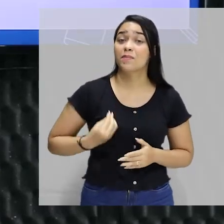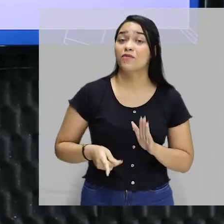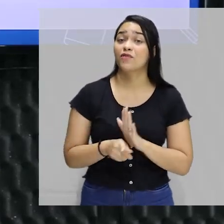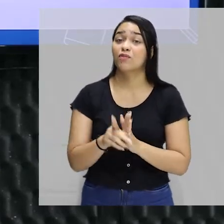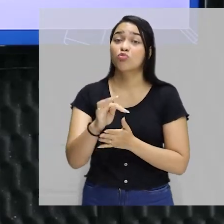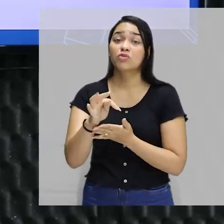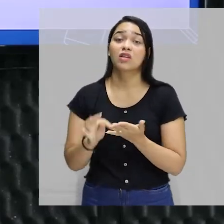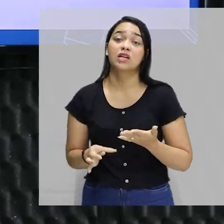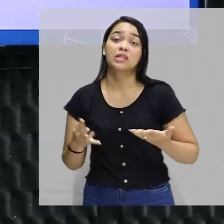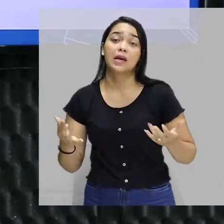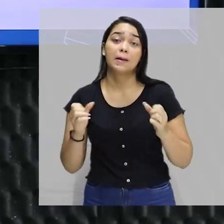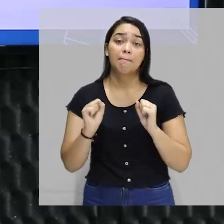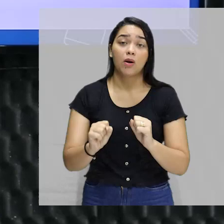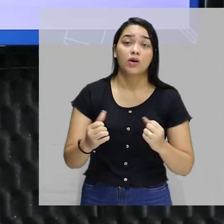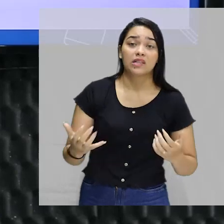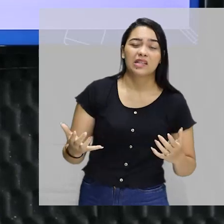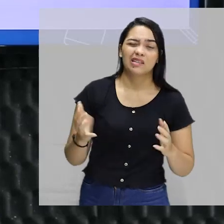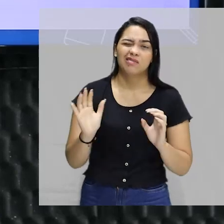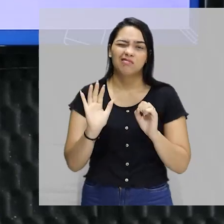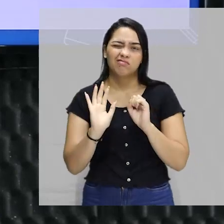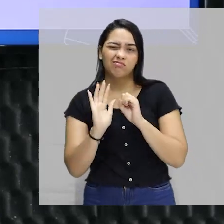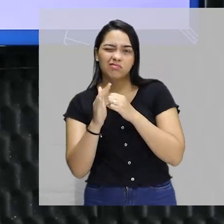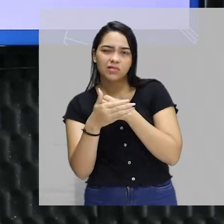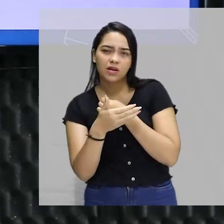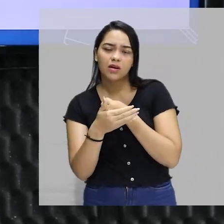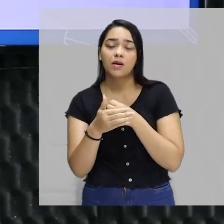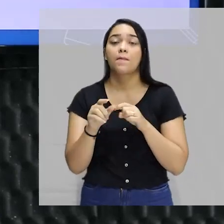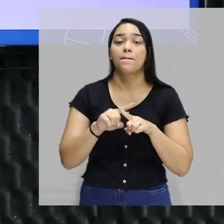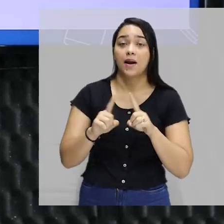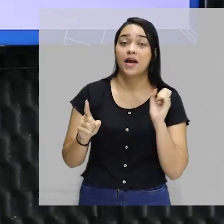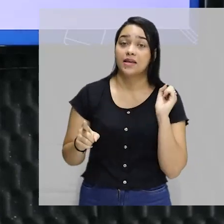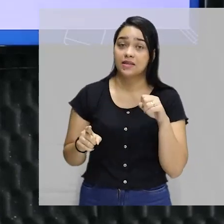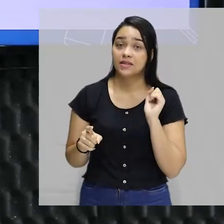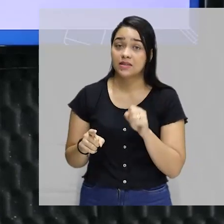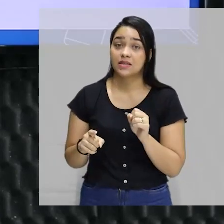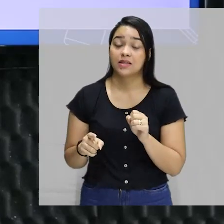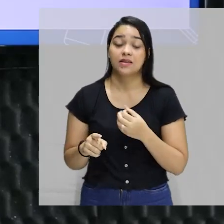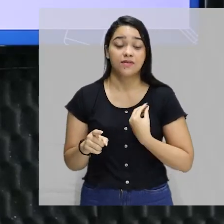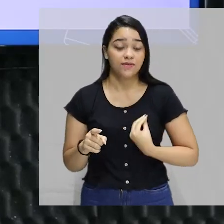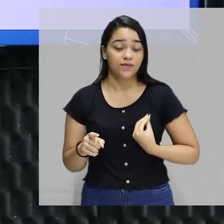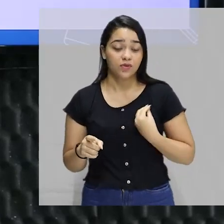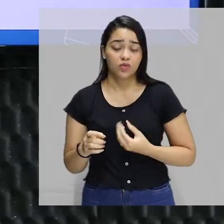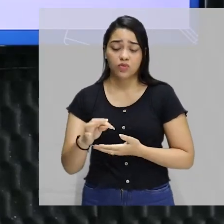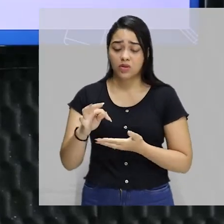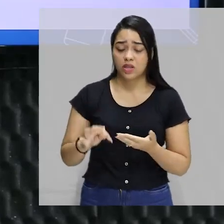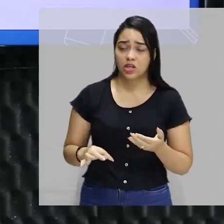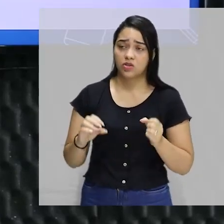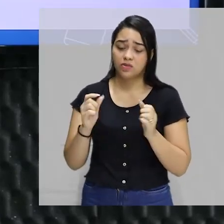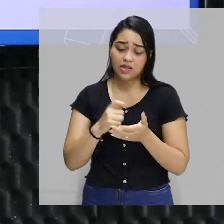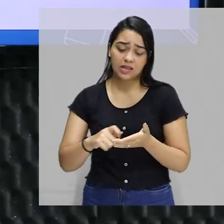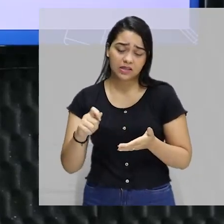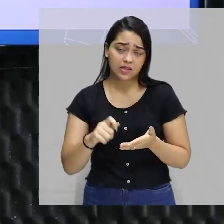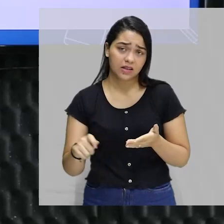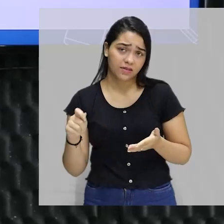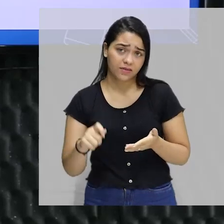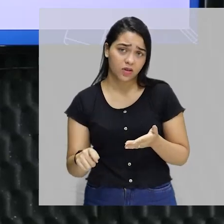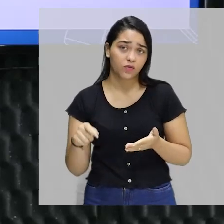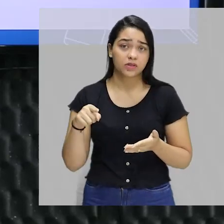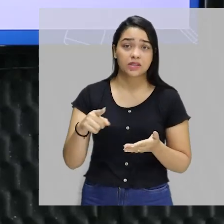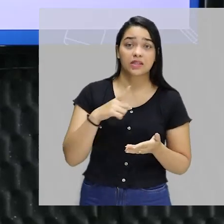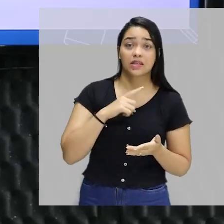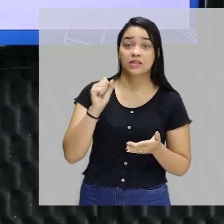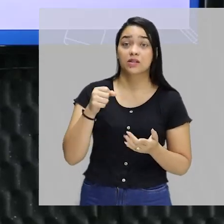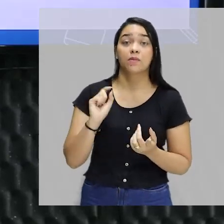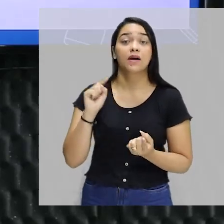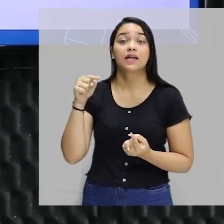texto, mesmo que de uma forma um pouco mais discreta, mas ela vai sim estar presente no texto. Se você escreveu algo, você tem